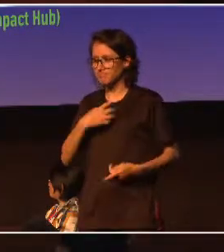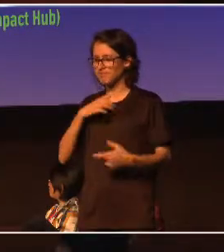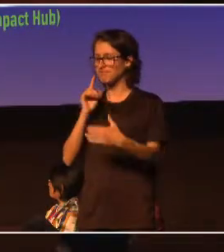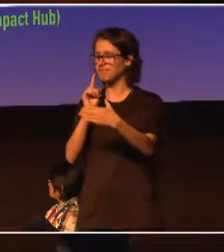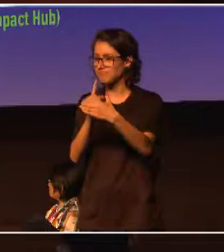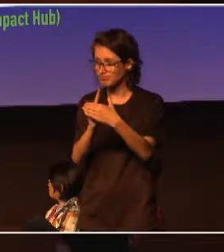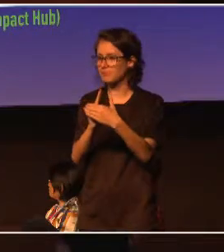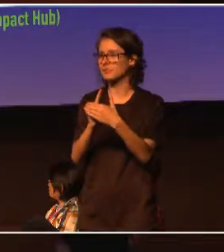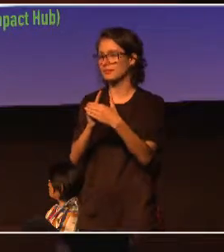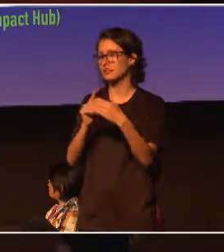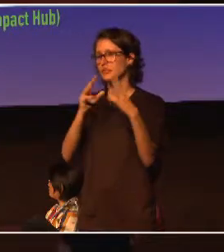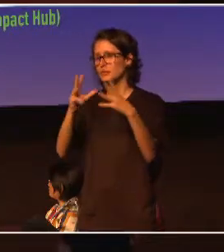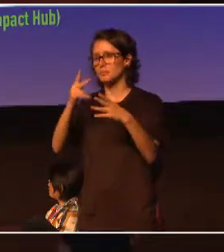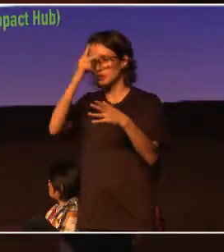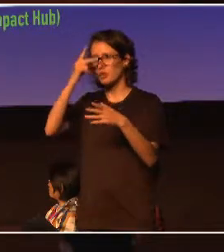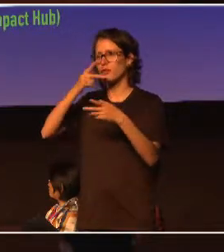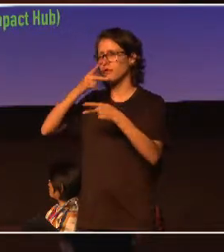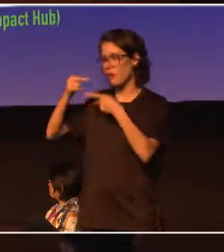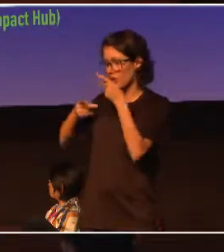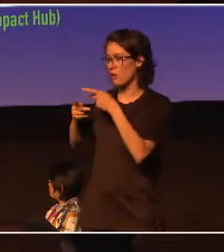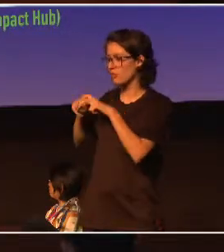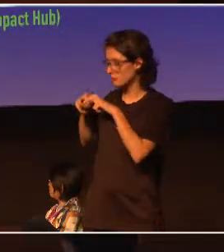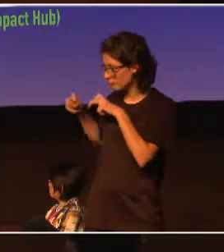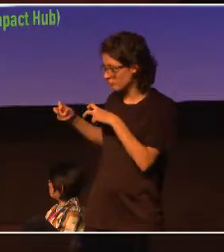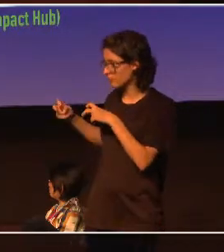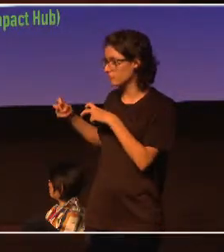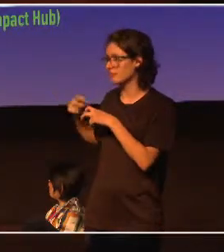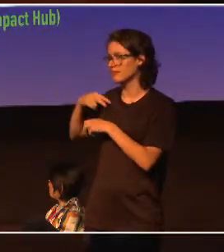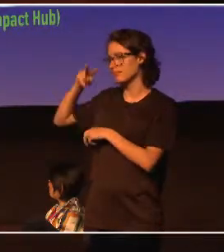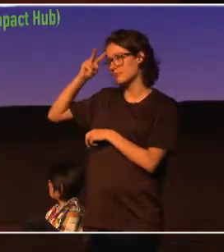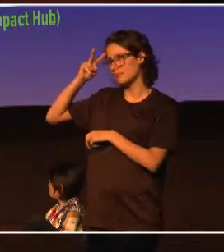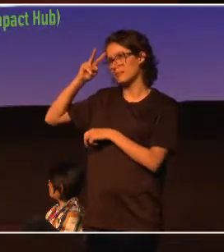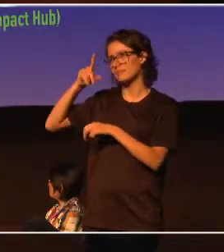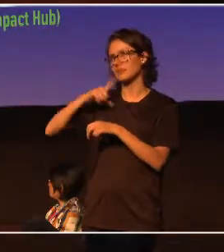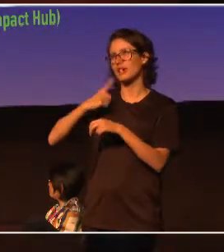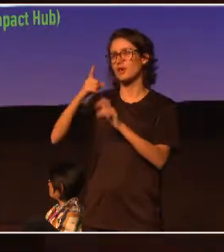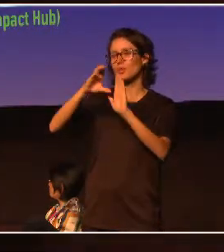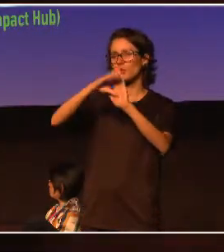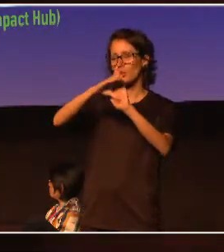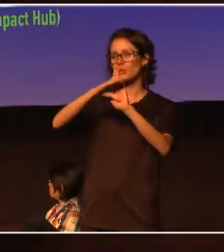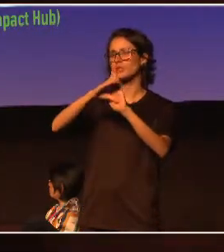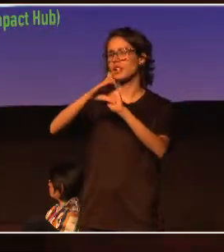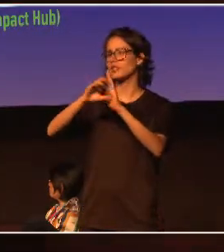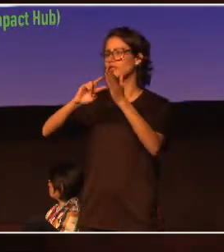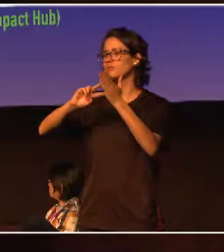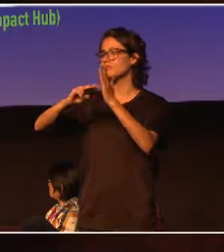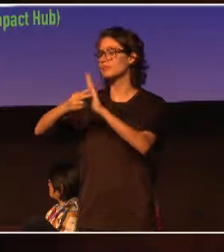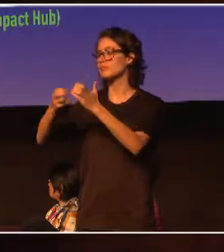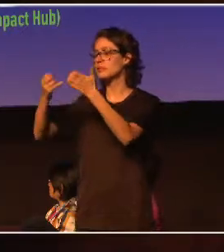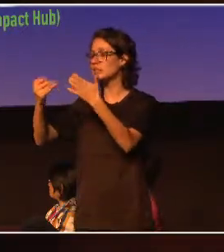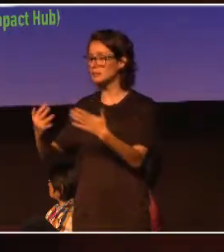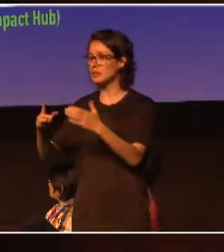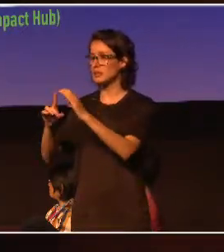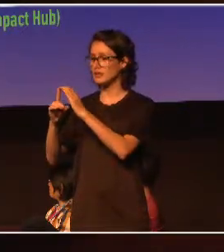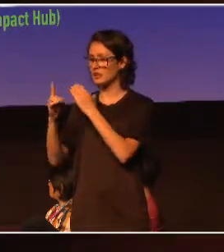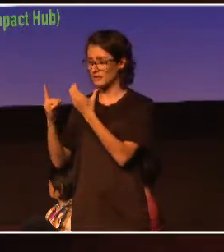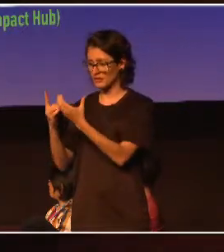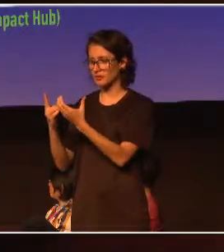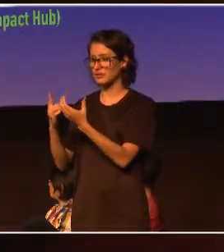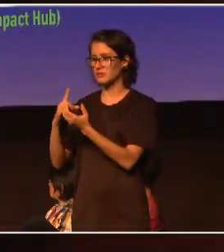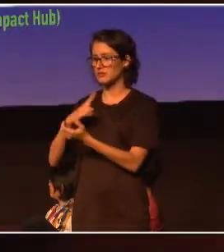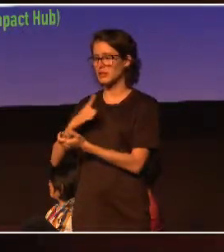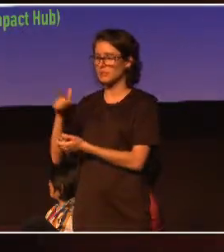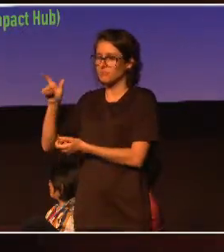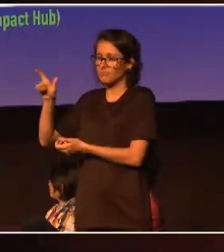Escutando tudo que todo mundo aqui falou, eu lembro de um conceito que, para mim, define comunidade, que segundo um